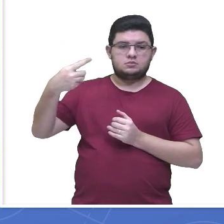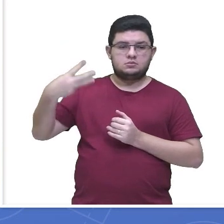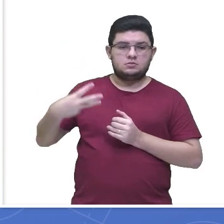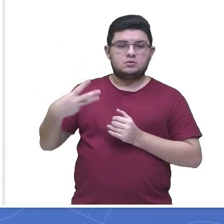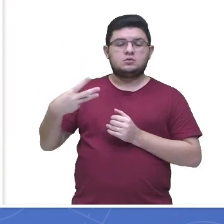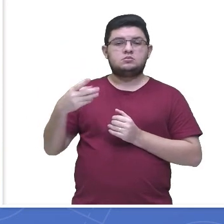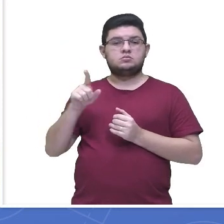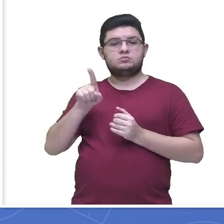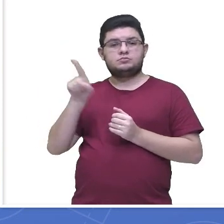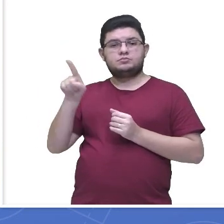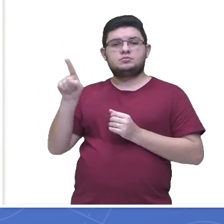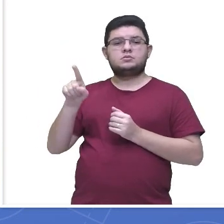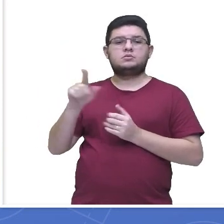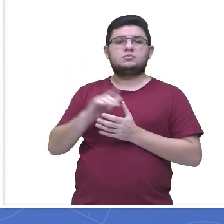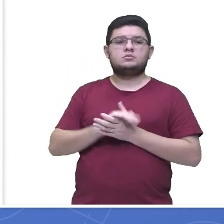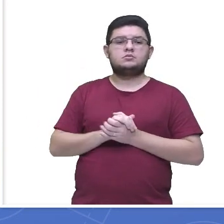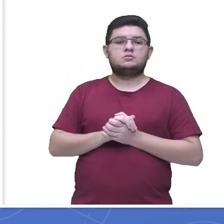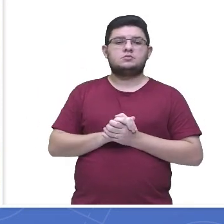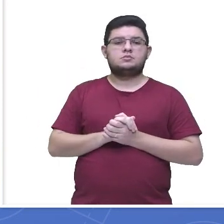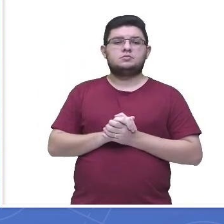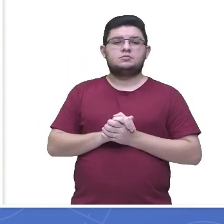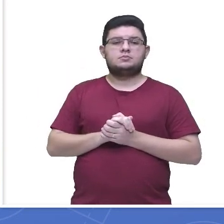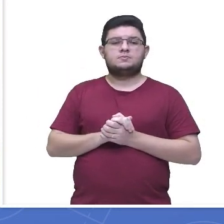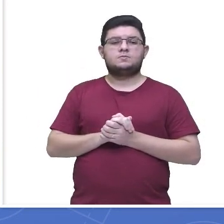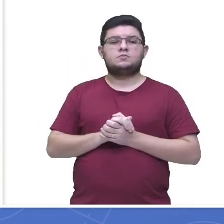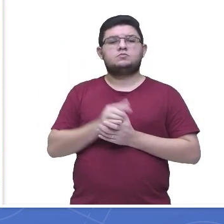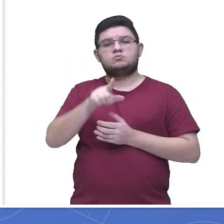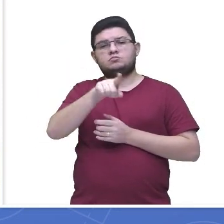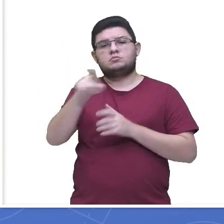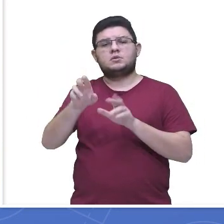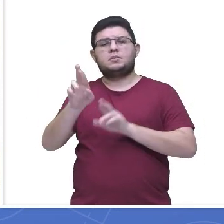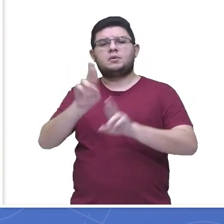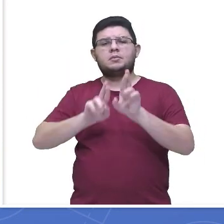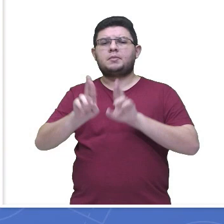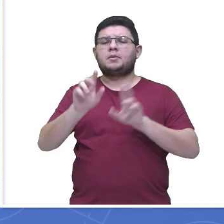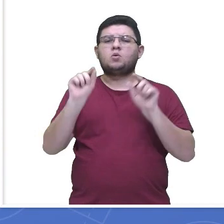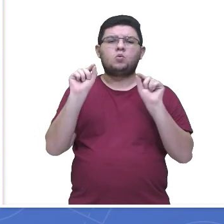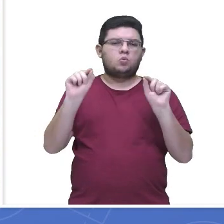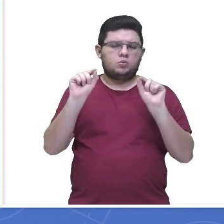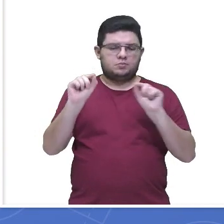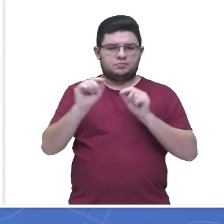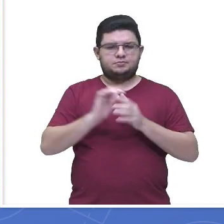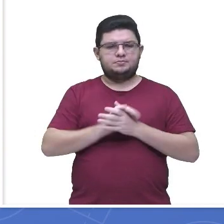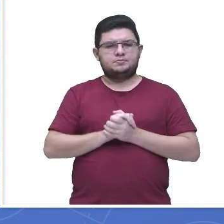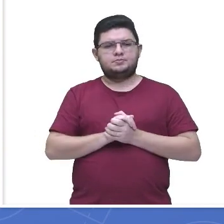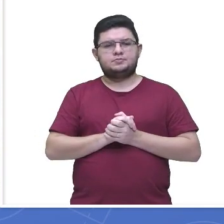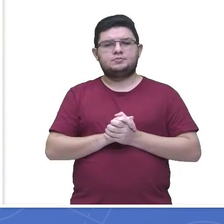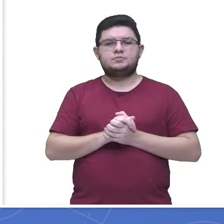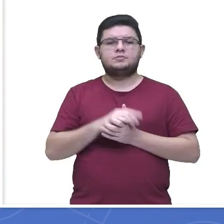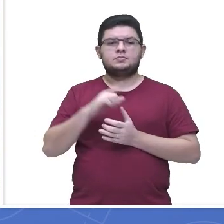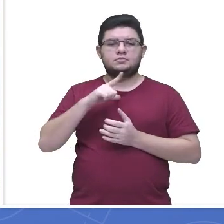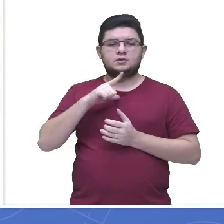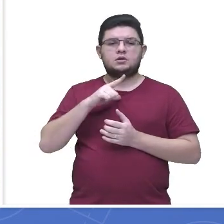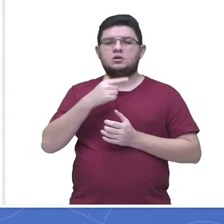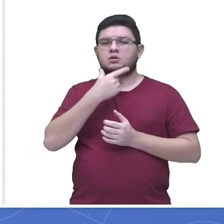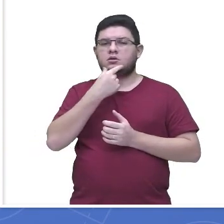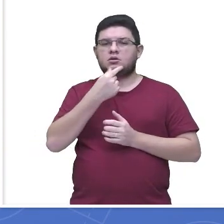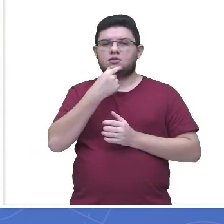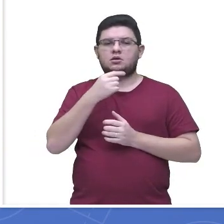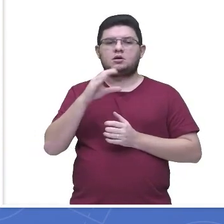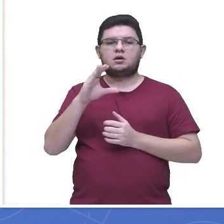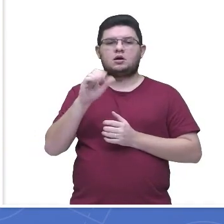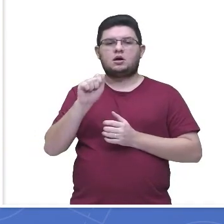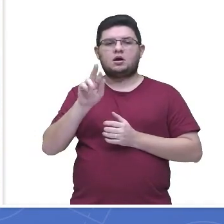que vocês responderam da resposta da nossa questão. A gente tem aí, então, O Carlos Eduardo respondeu